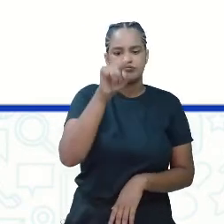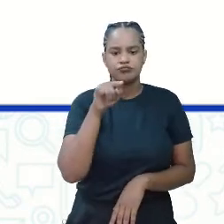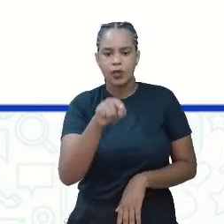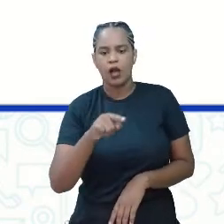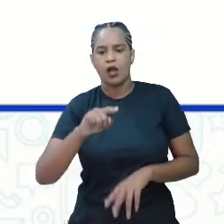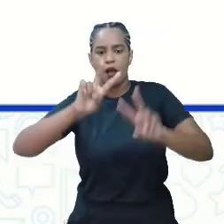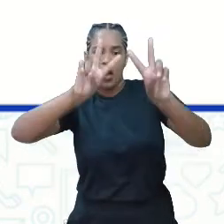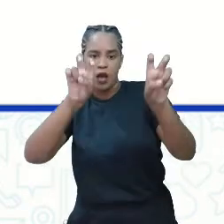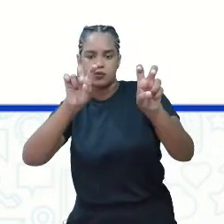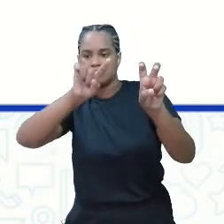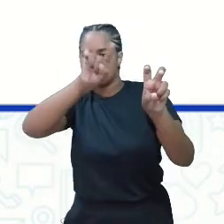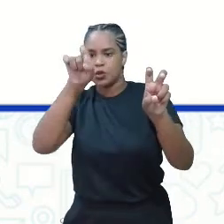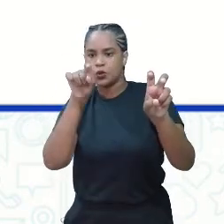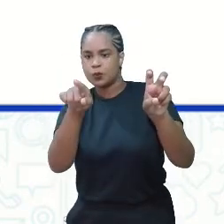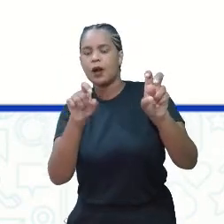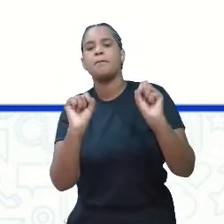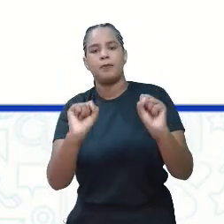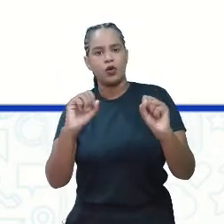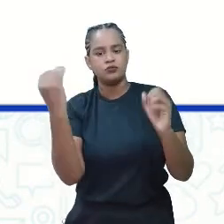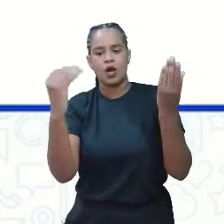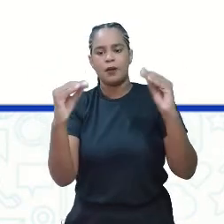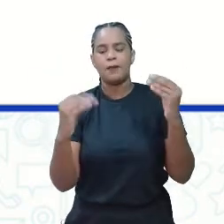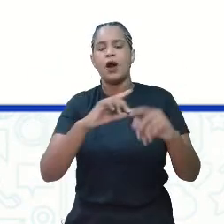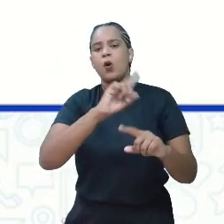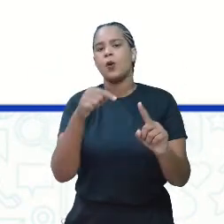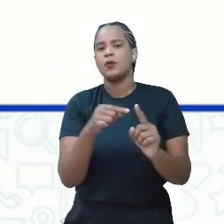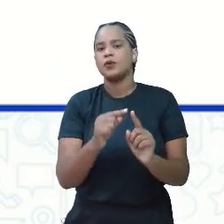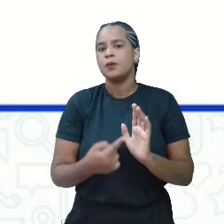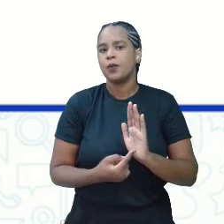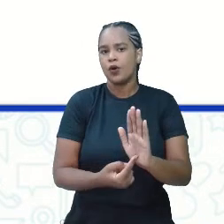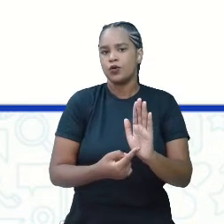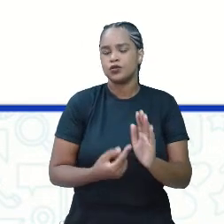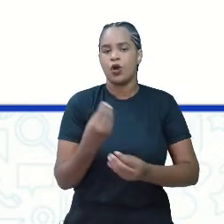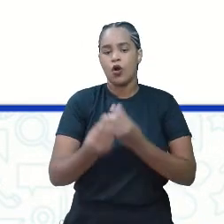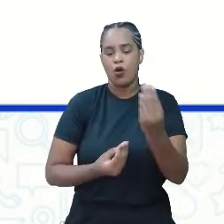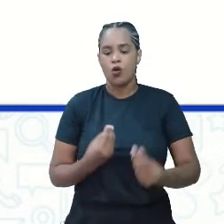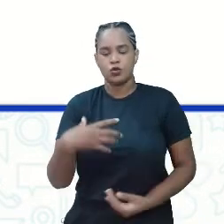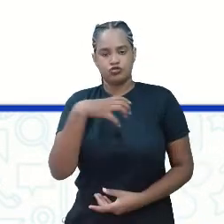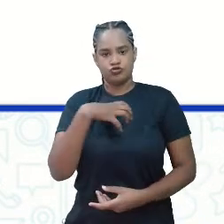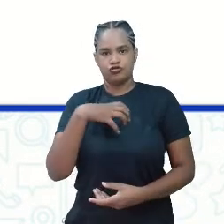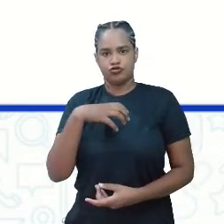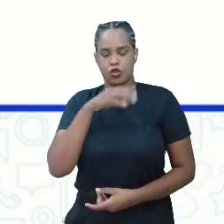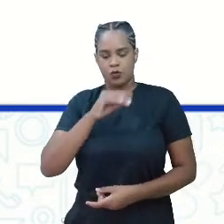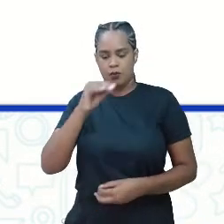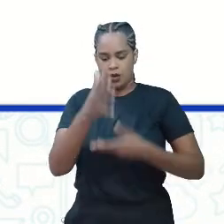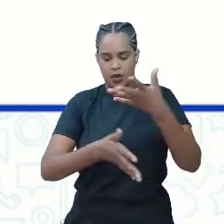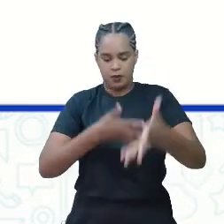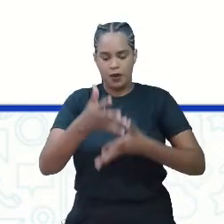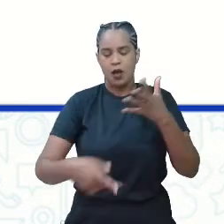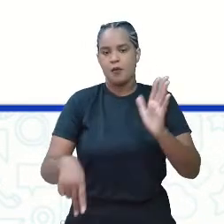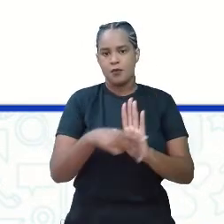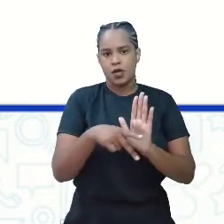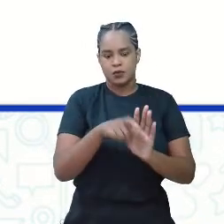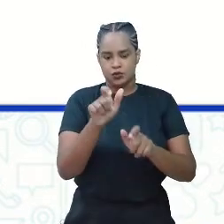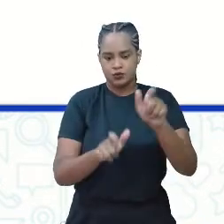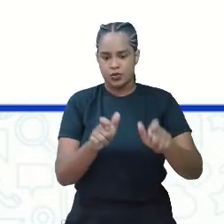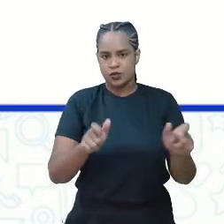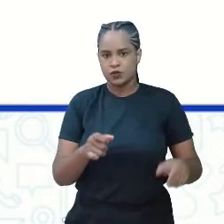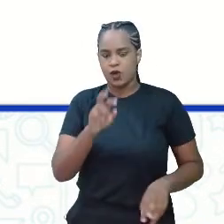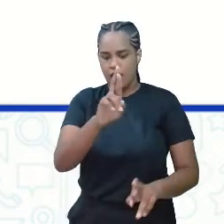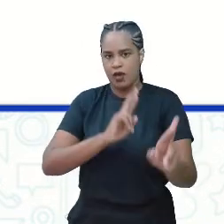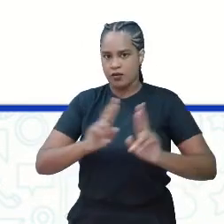reticência, podem ser inseridos para marcar a oralidade e a ação dos